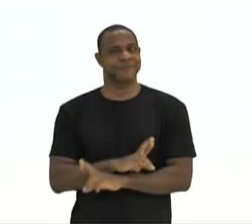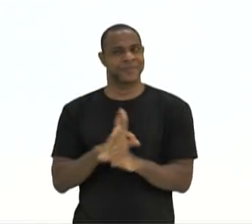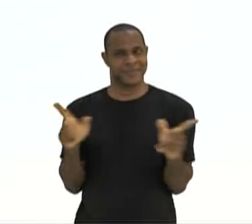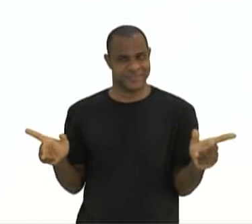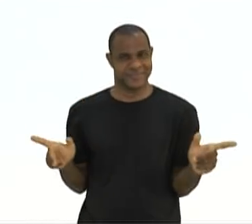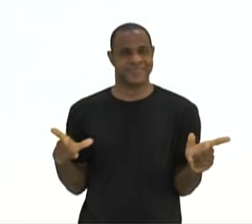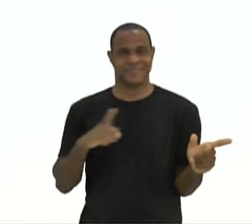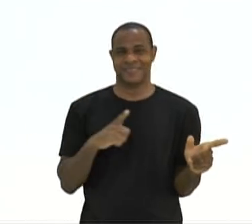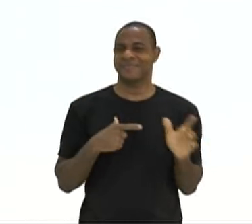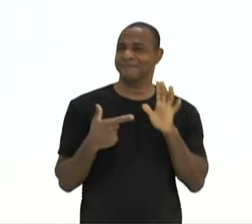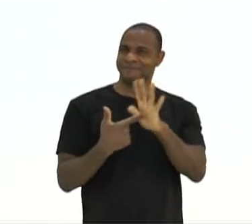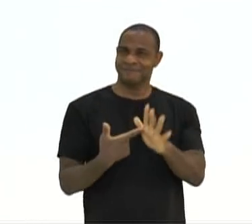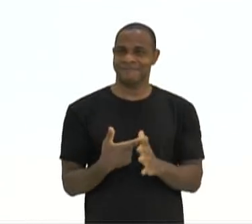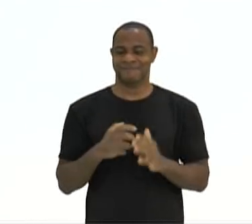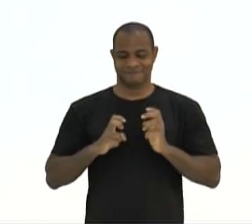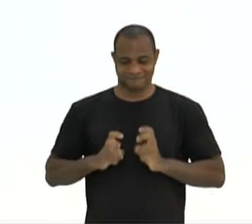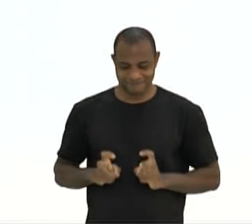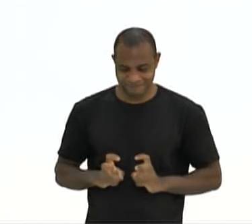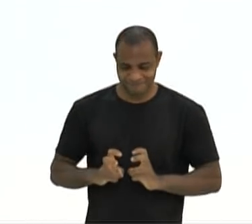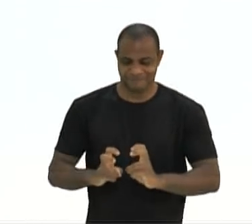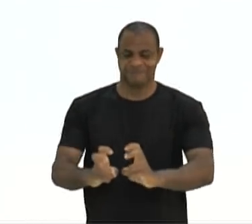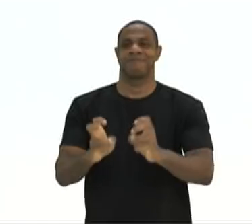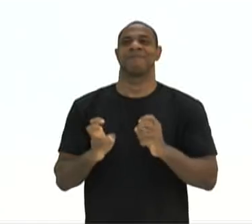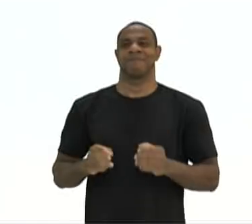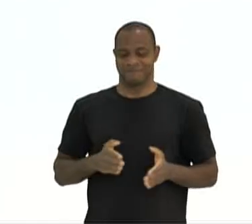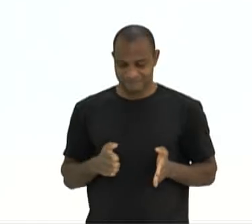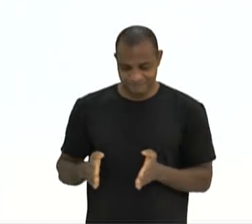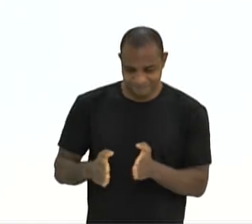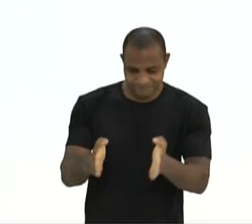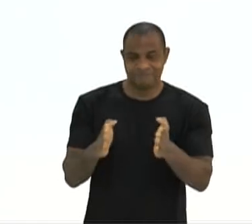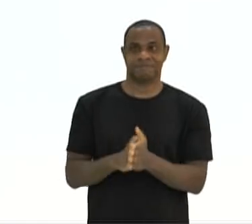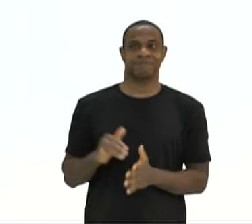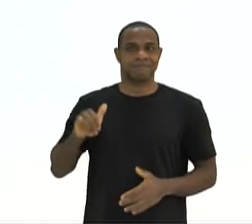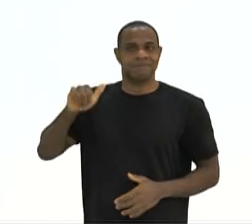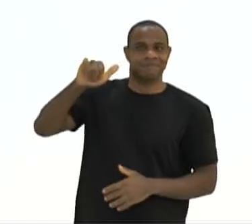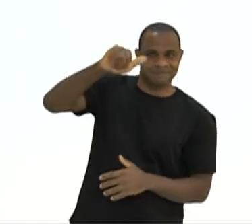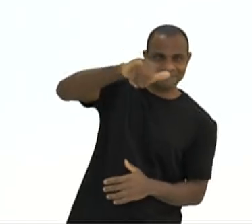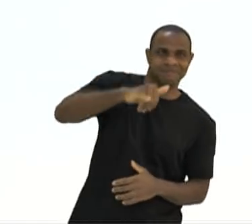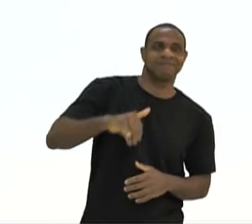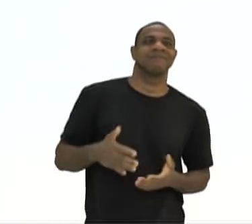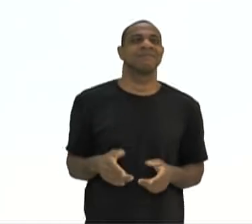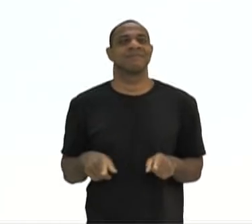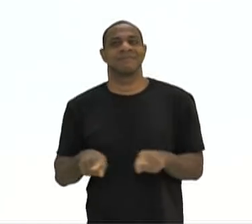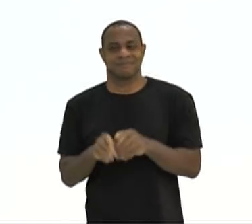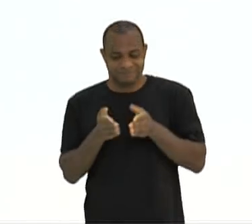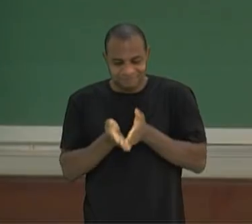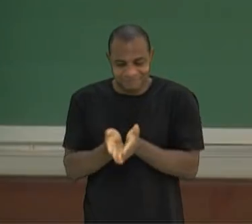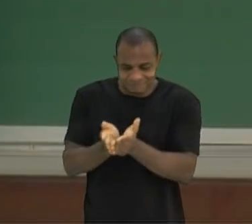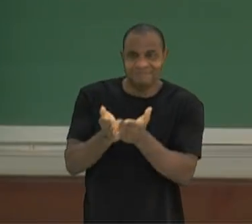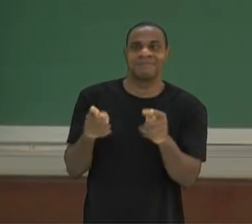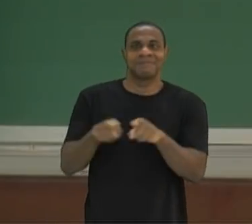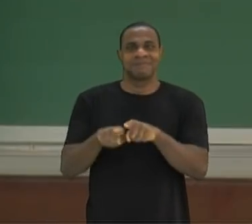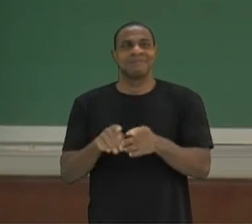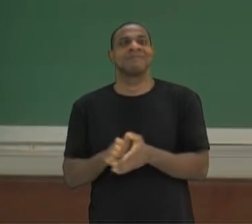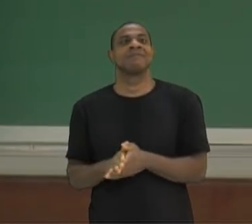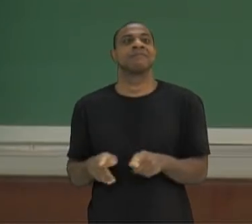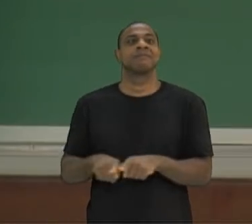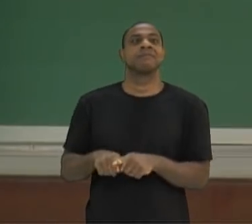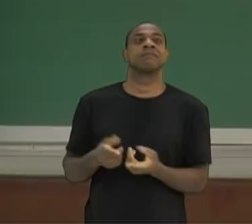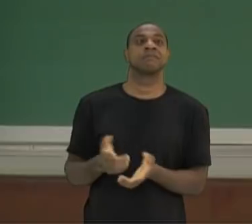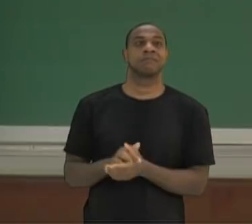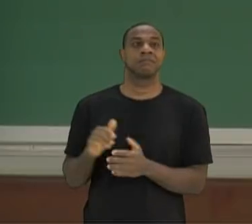modais ali, ferrovias, rodovias, hidrovias, transporte aéreo, né? O transporte aéreo, inclusive, é um dos